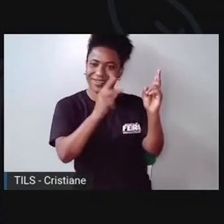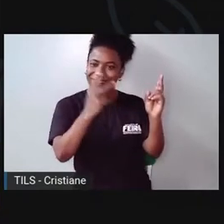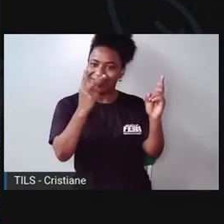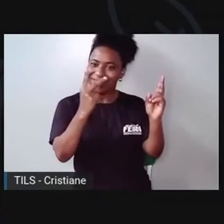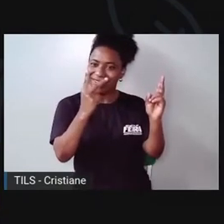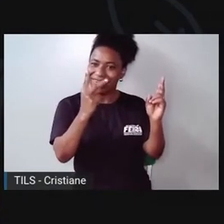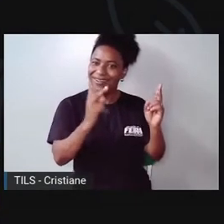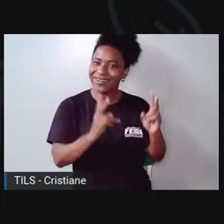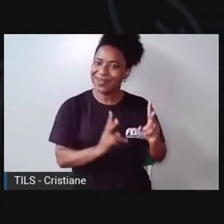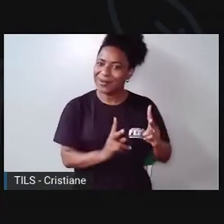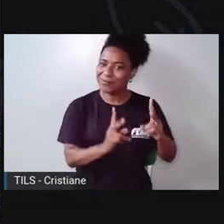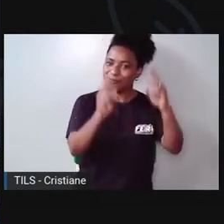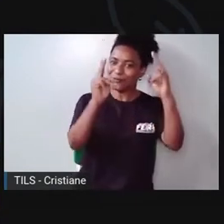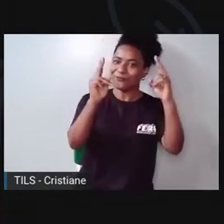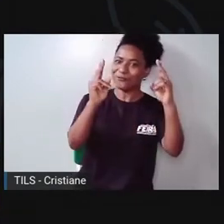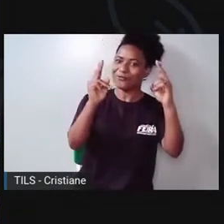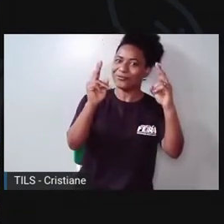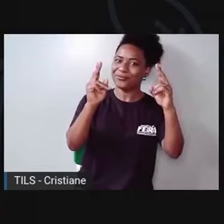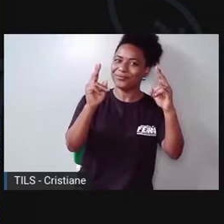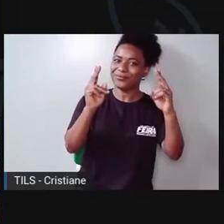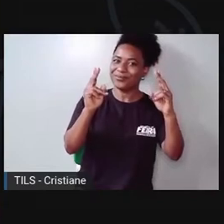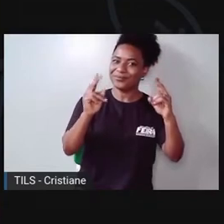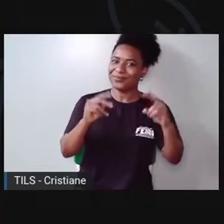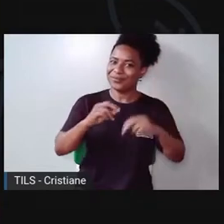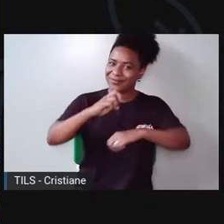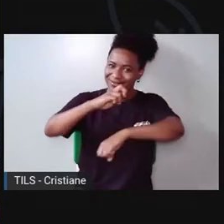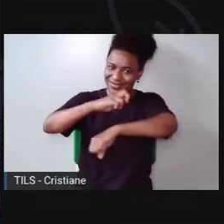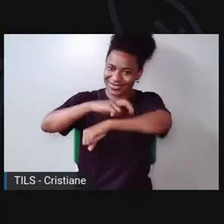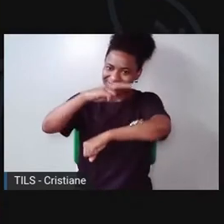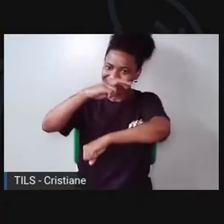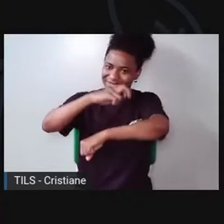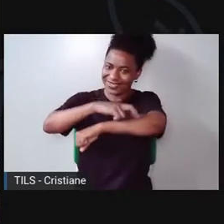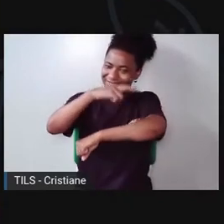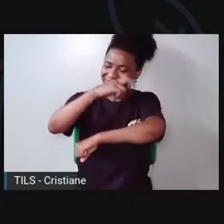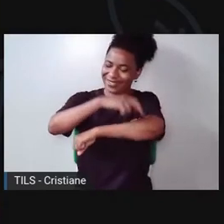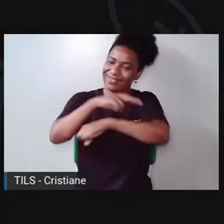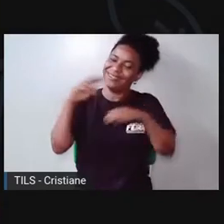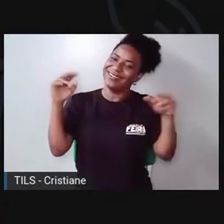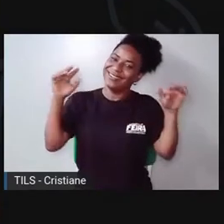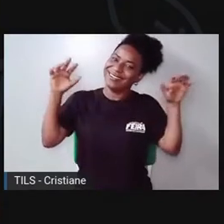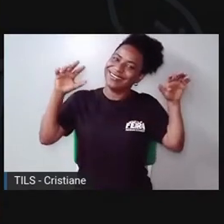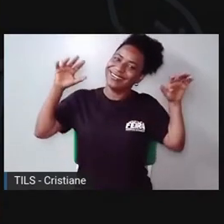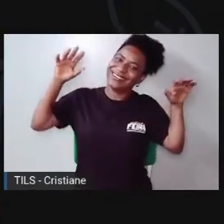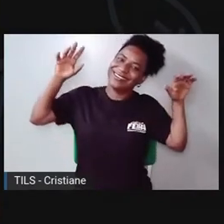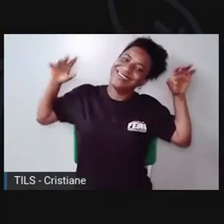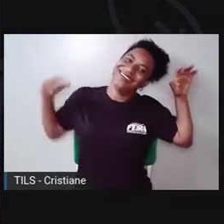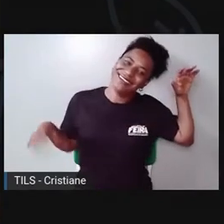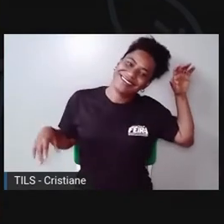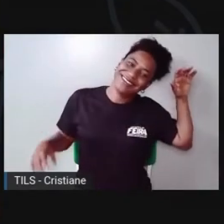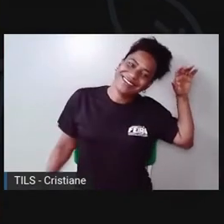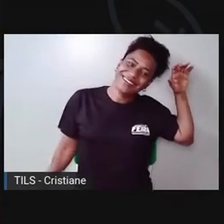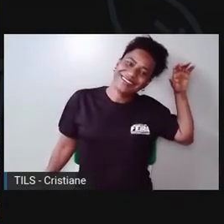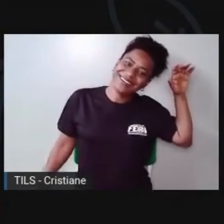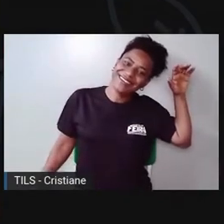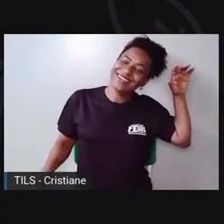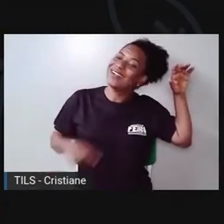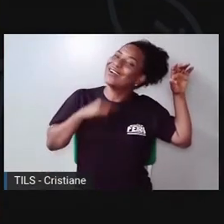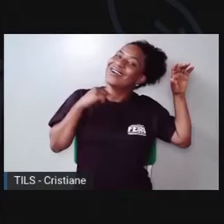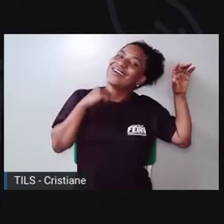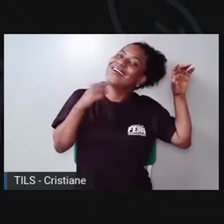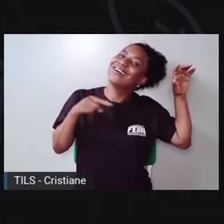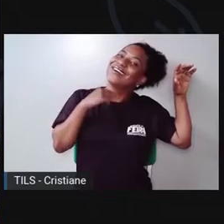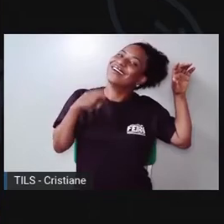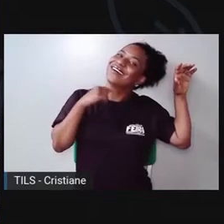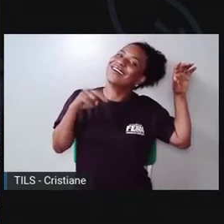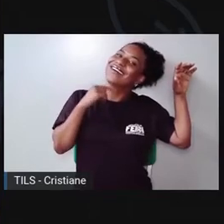é o do outro teia e o grilo na expectativa né Eu duvido jacaré que você goste